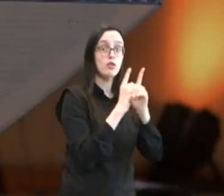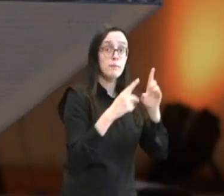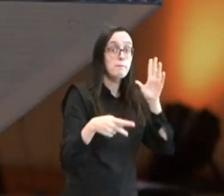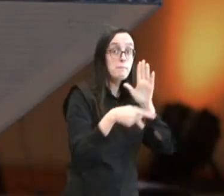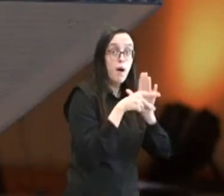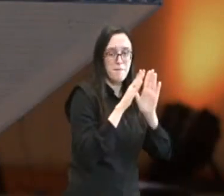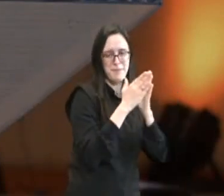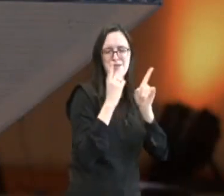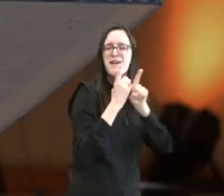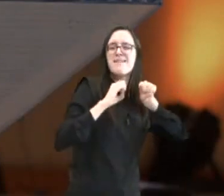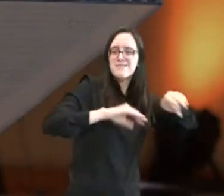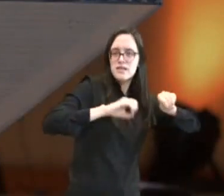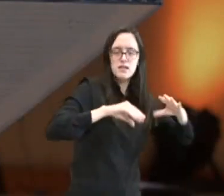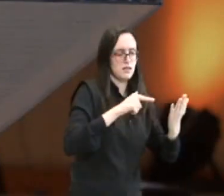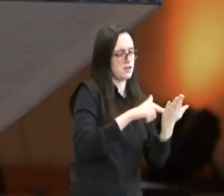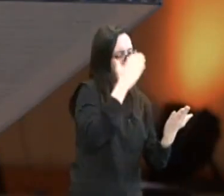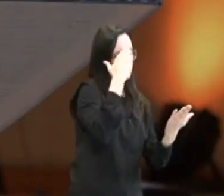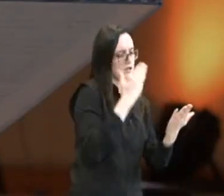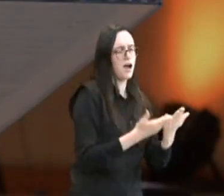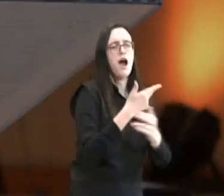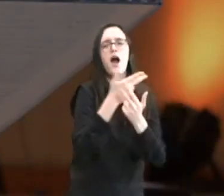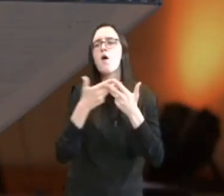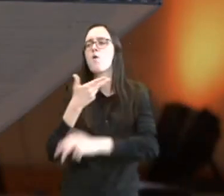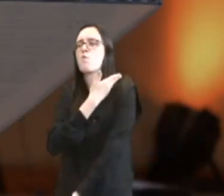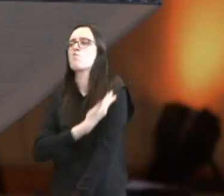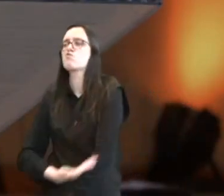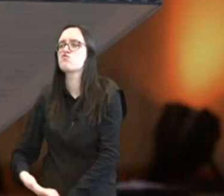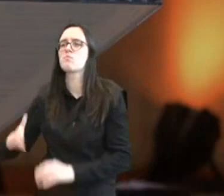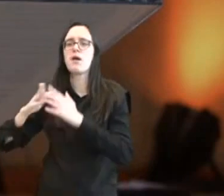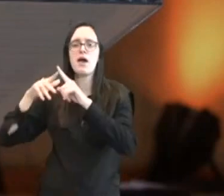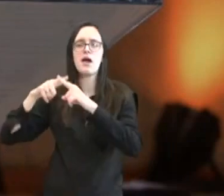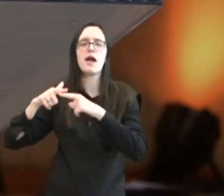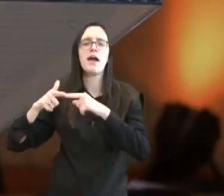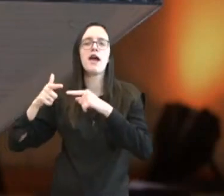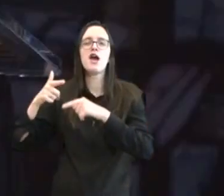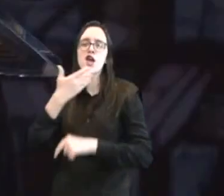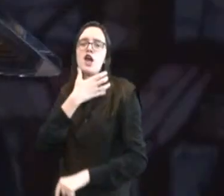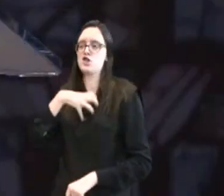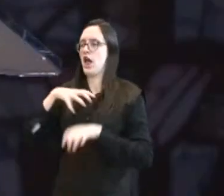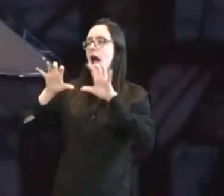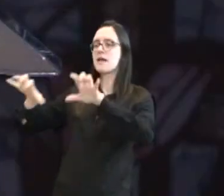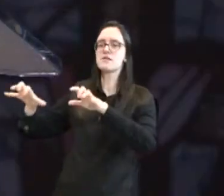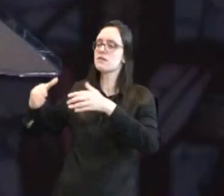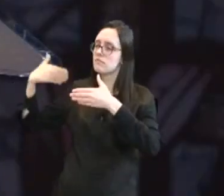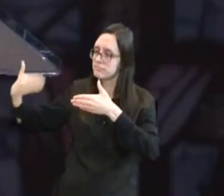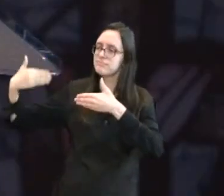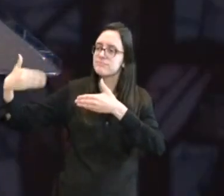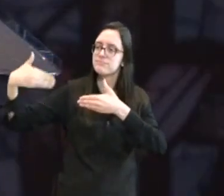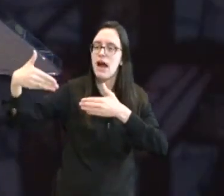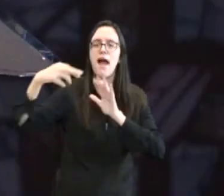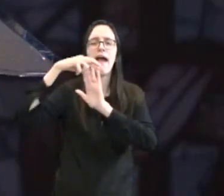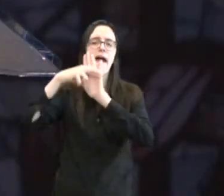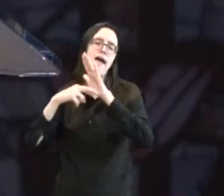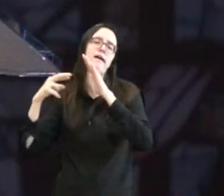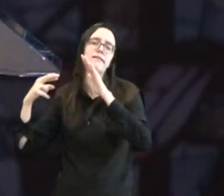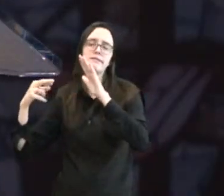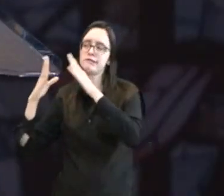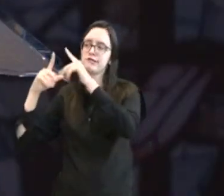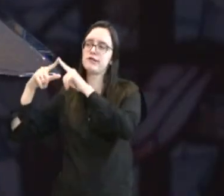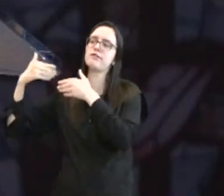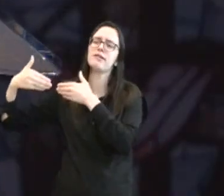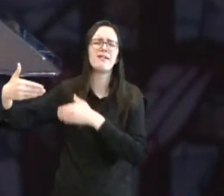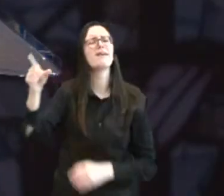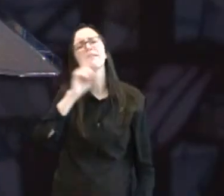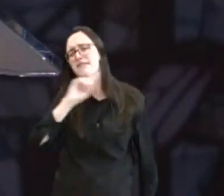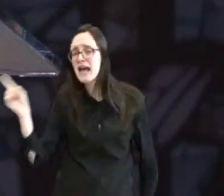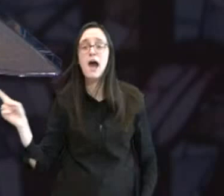bíblicas com costumes de igreja, com regras de uma própria igreja. Não,